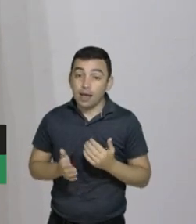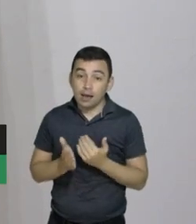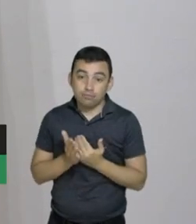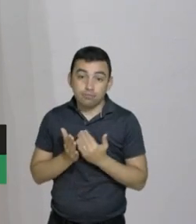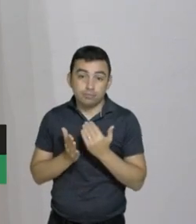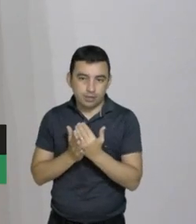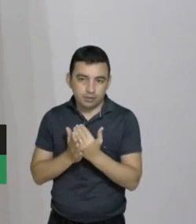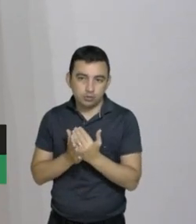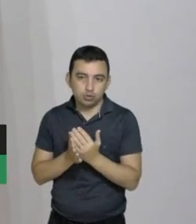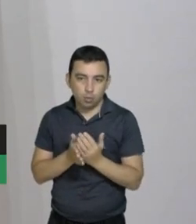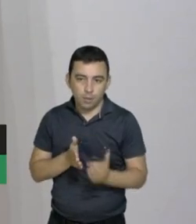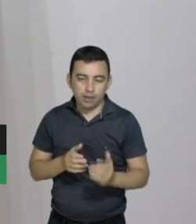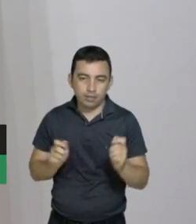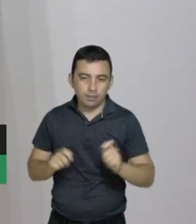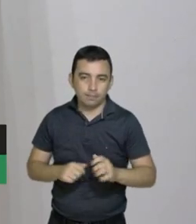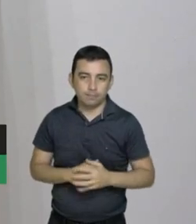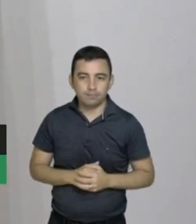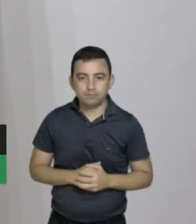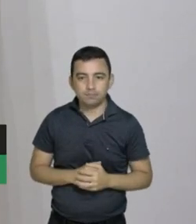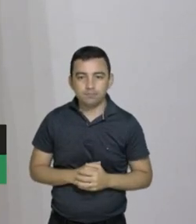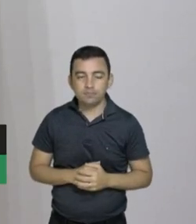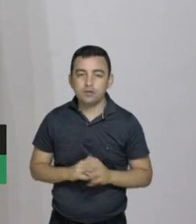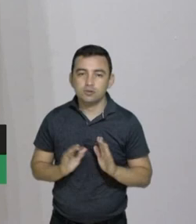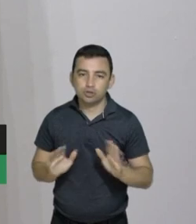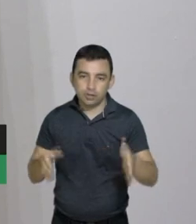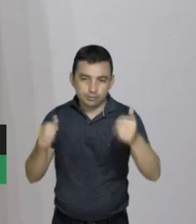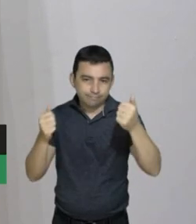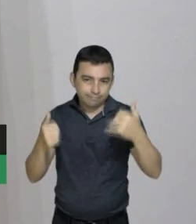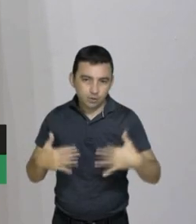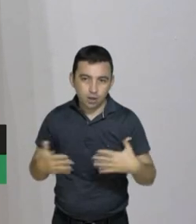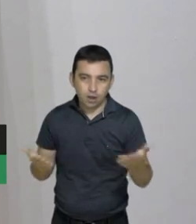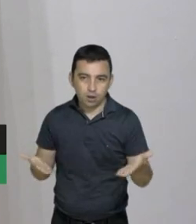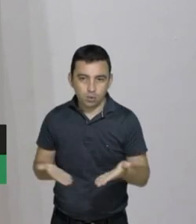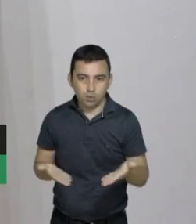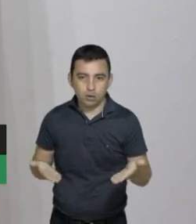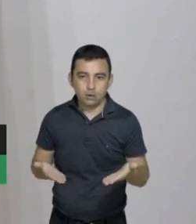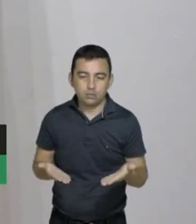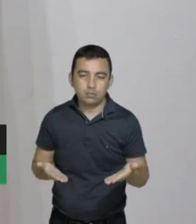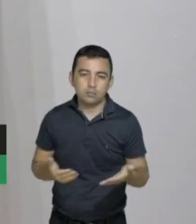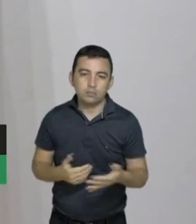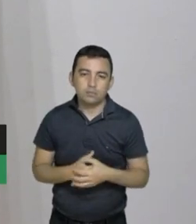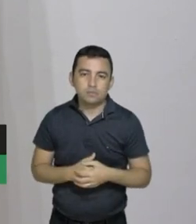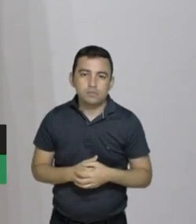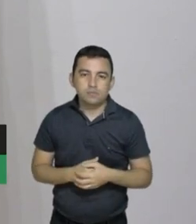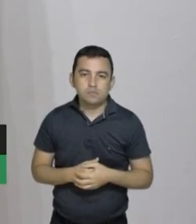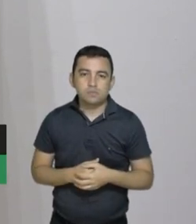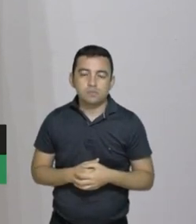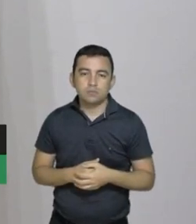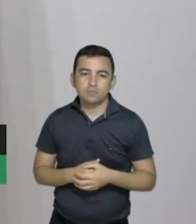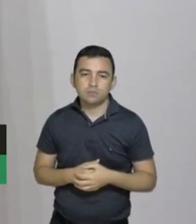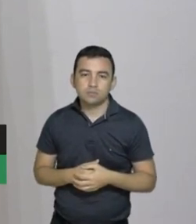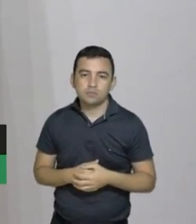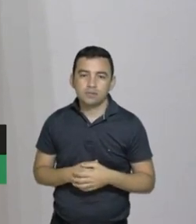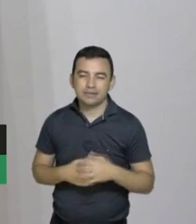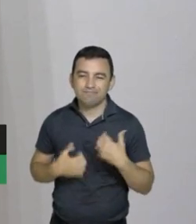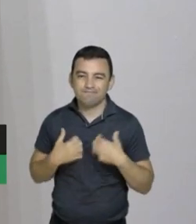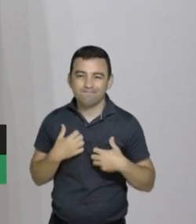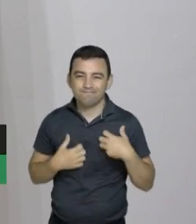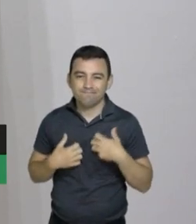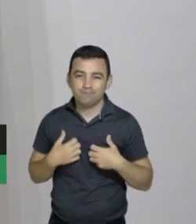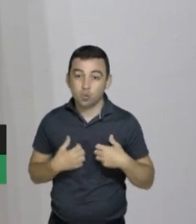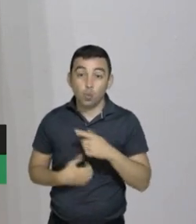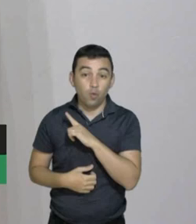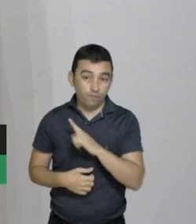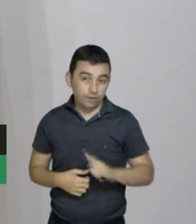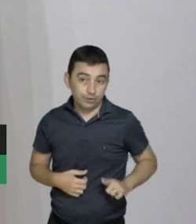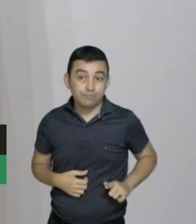mais e dito isso e passando então por um grande desconforto que o governo